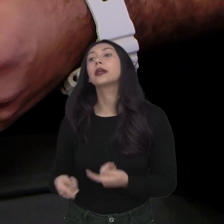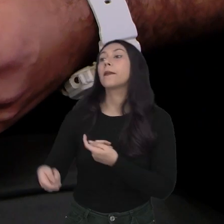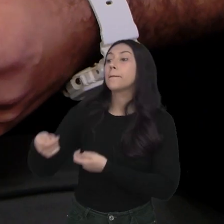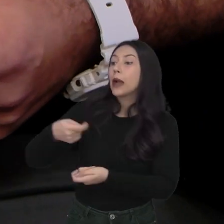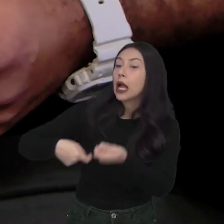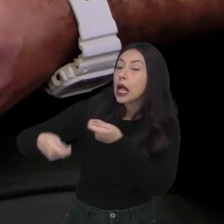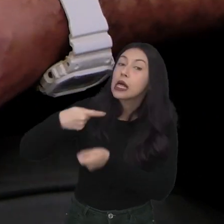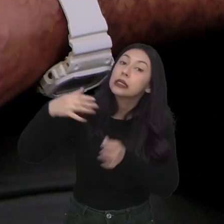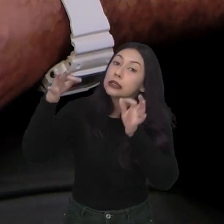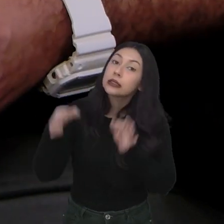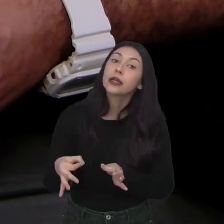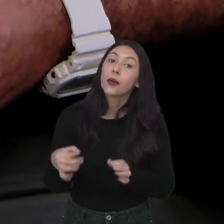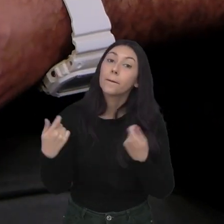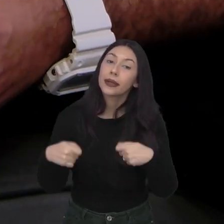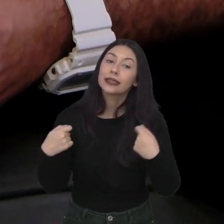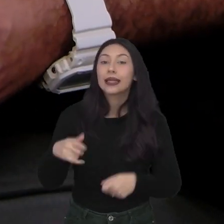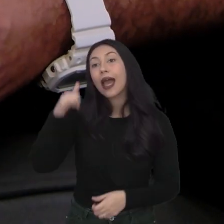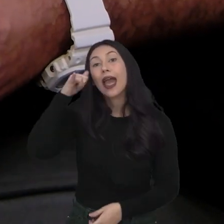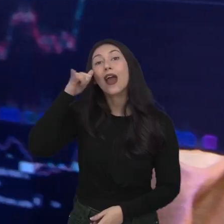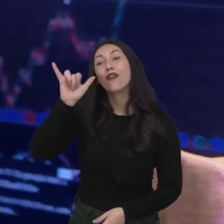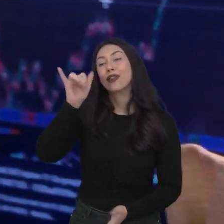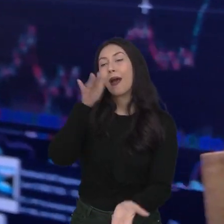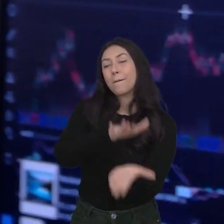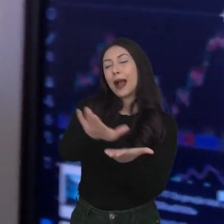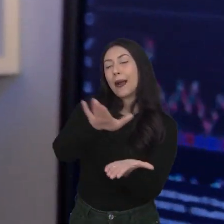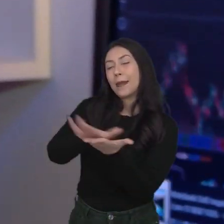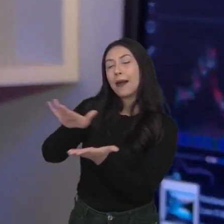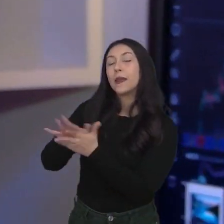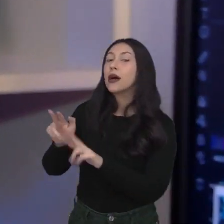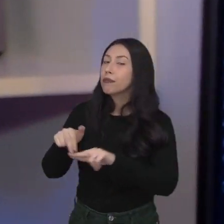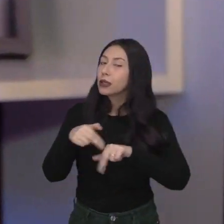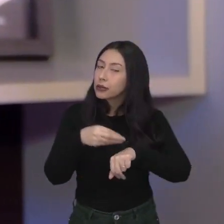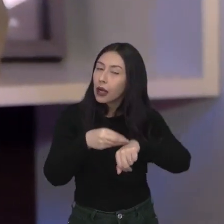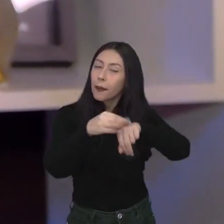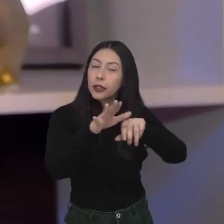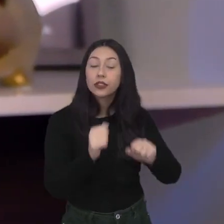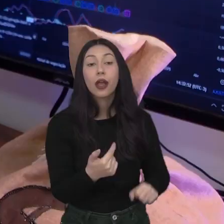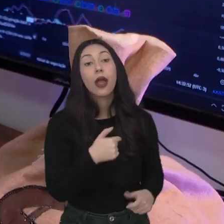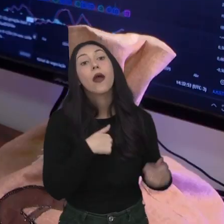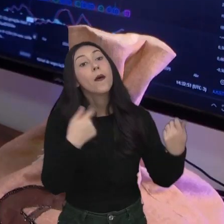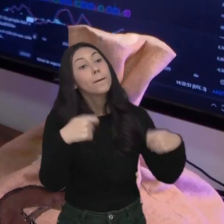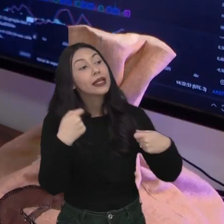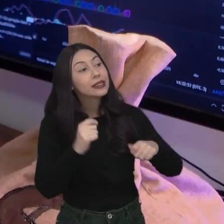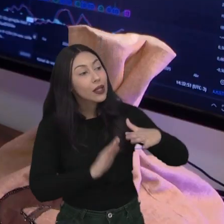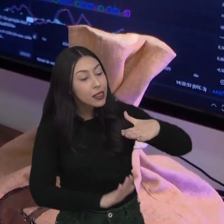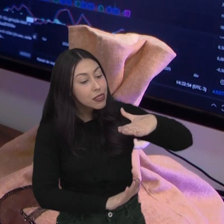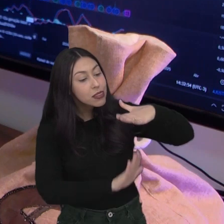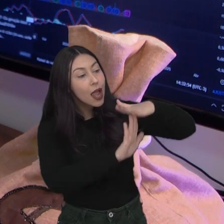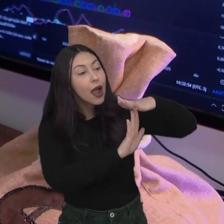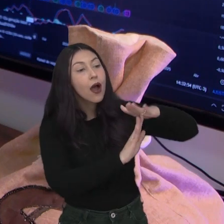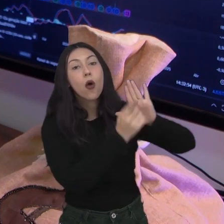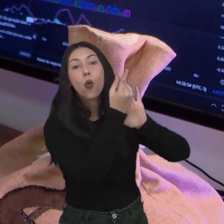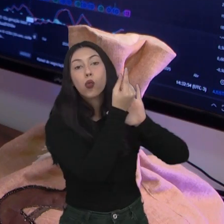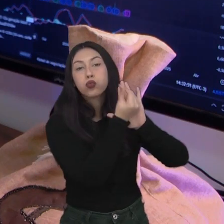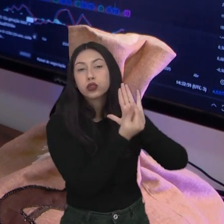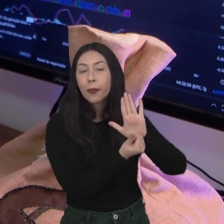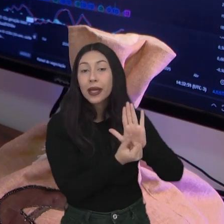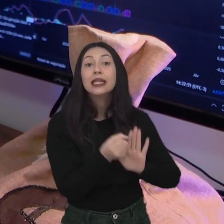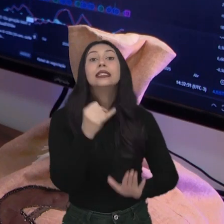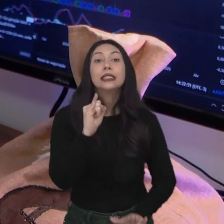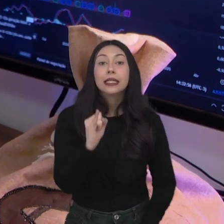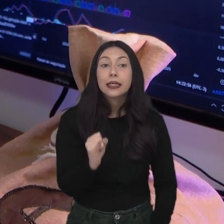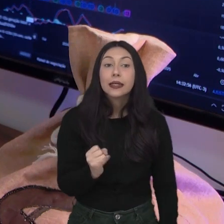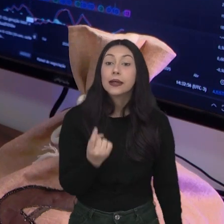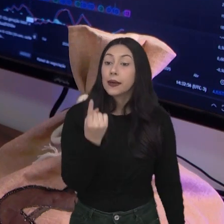saúde financeira, o melhor caminho é cortar gastos. Para isso, o Eduardo dá algumas dicas. Eu tenho que determinar um orçamento. Então, se eu falei